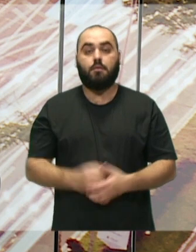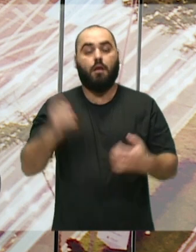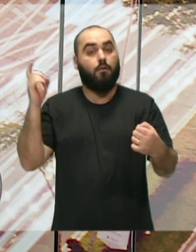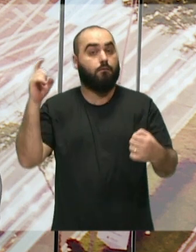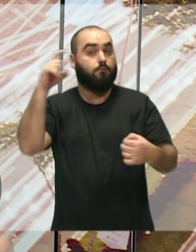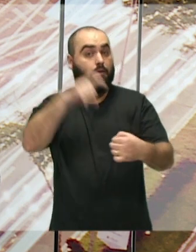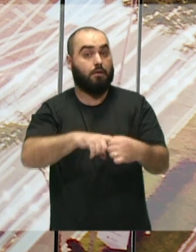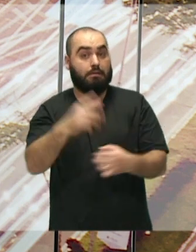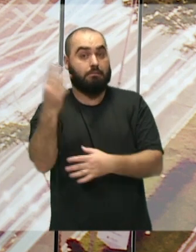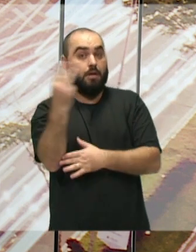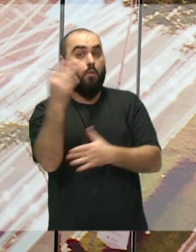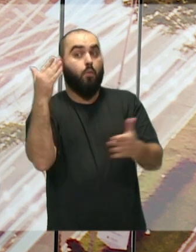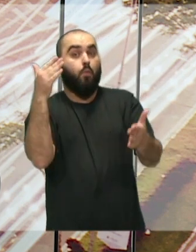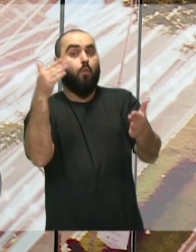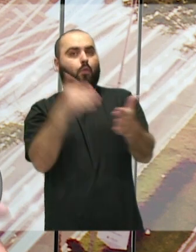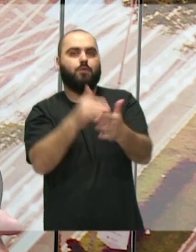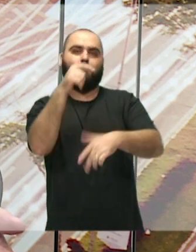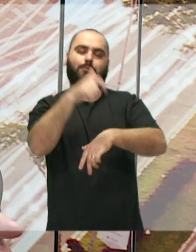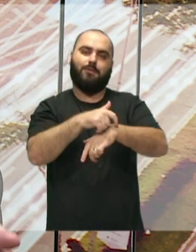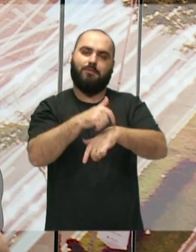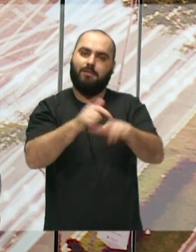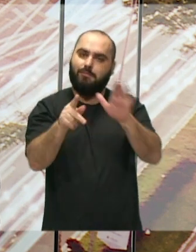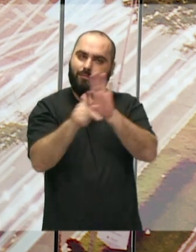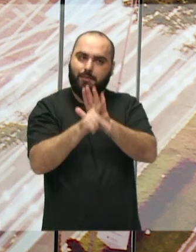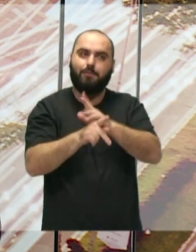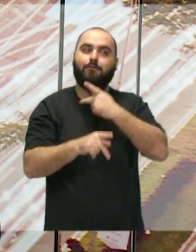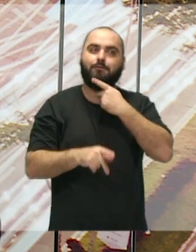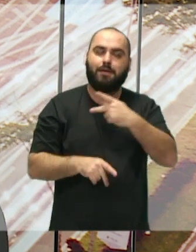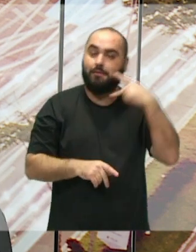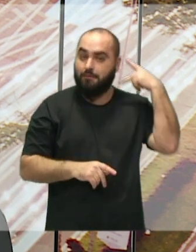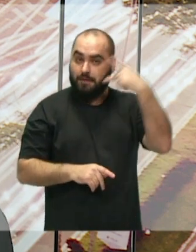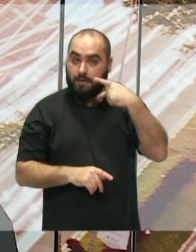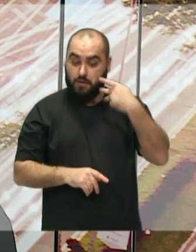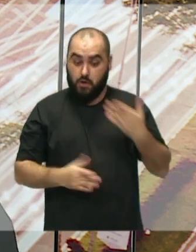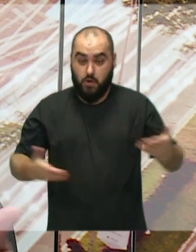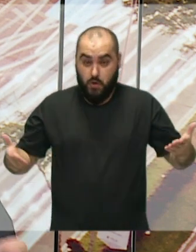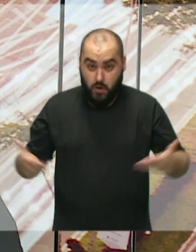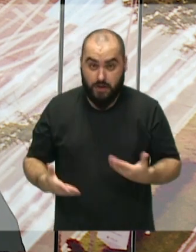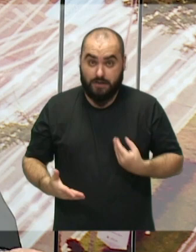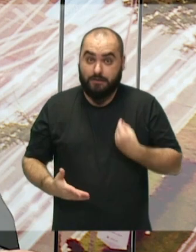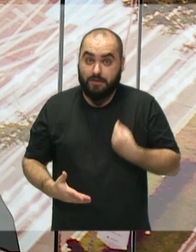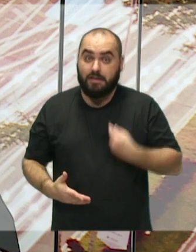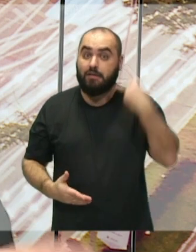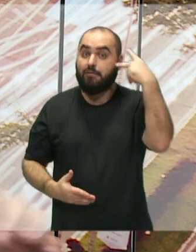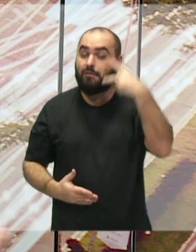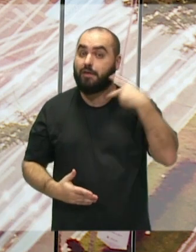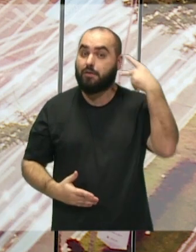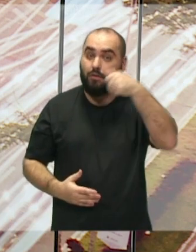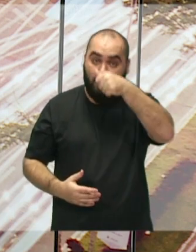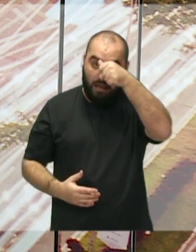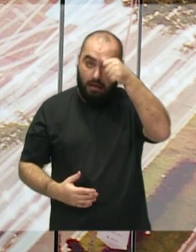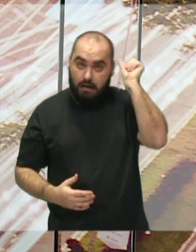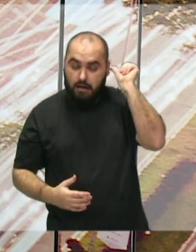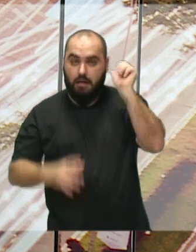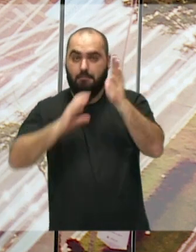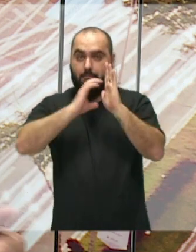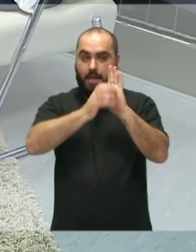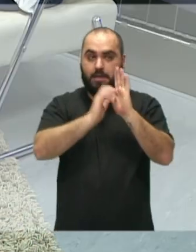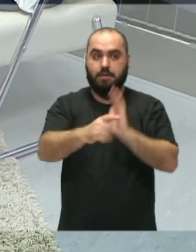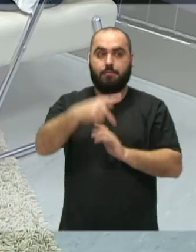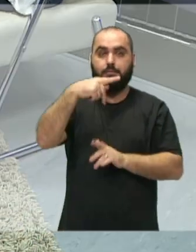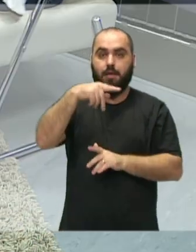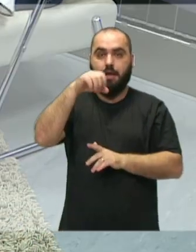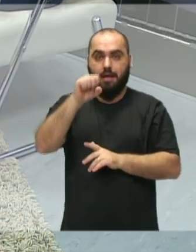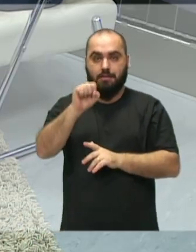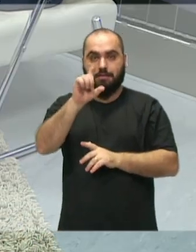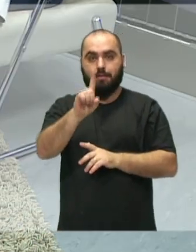Voltamos com o terceiro e último bloco do Fala Vereador. Hoje está conosco a vereadora Ana Carolina, do PSTB. Bom,